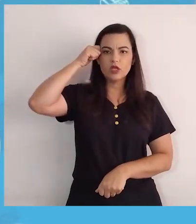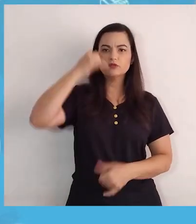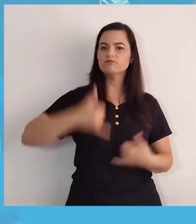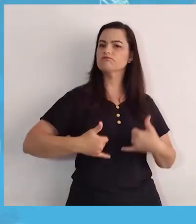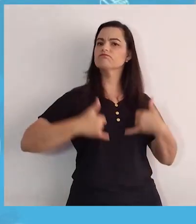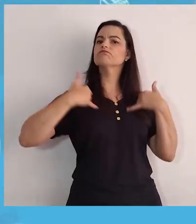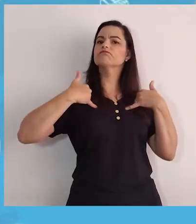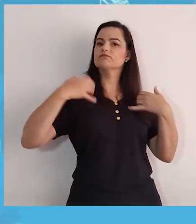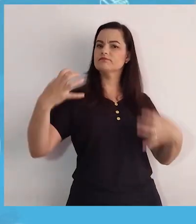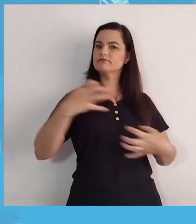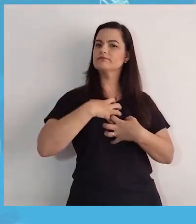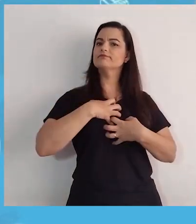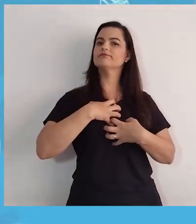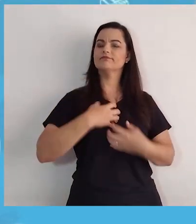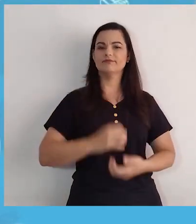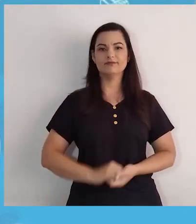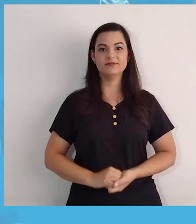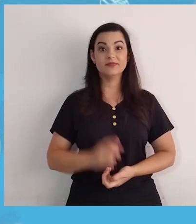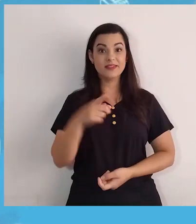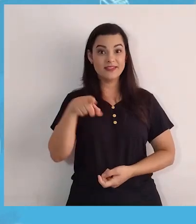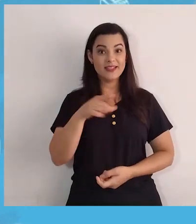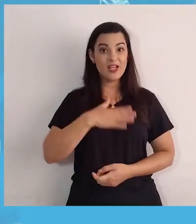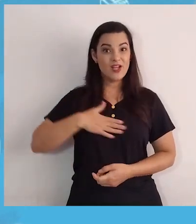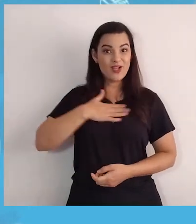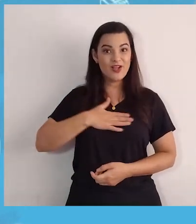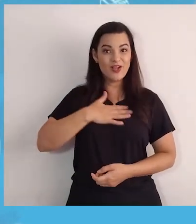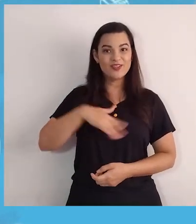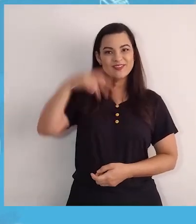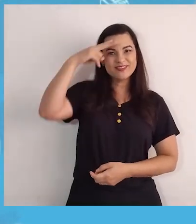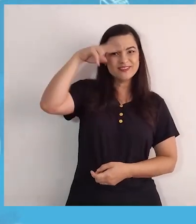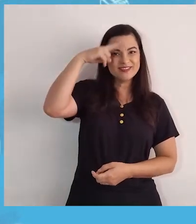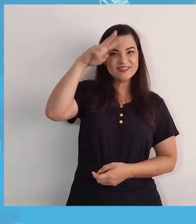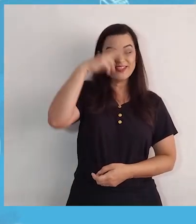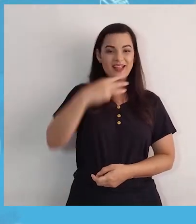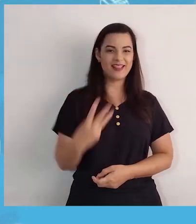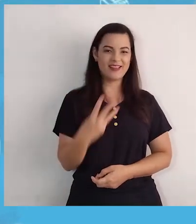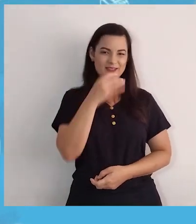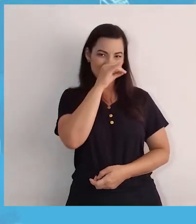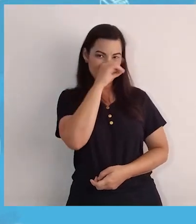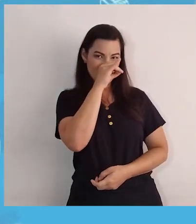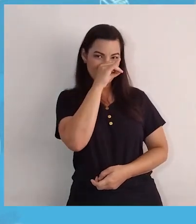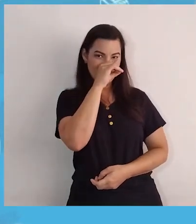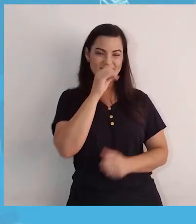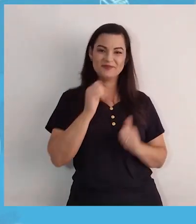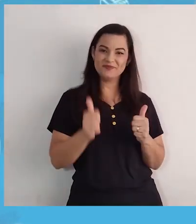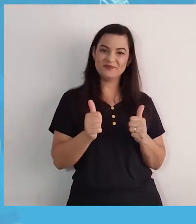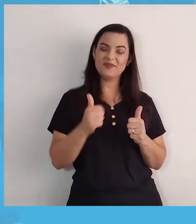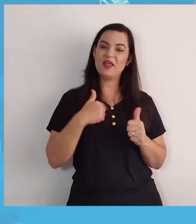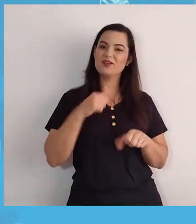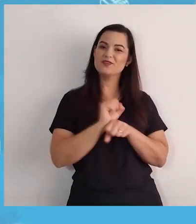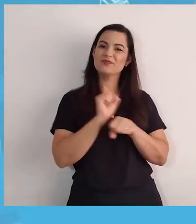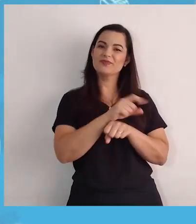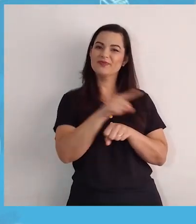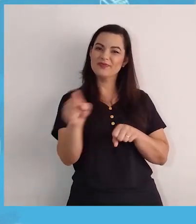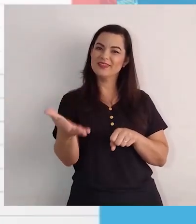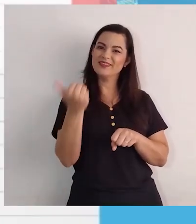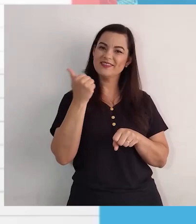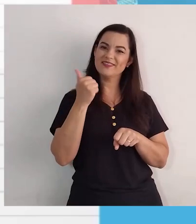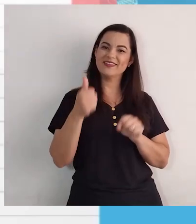orgulho. Gostaram da história dos três porquinhos? Ah, então eu te espero na nossa proposta do dia.